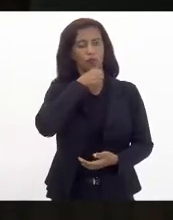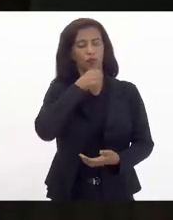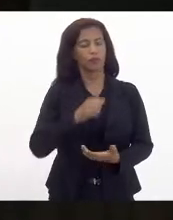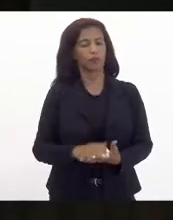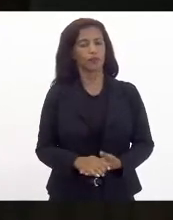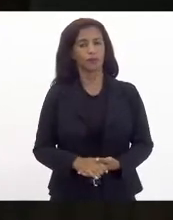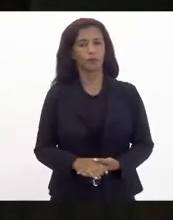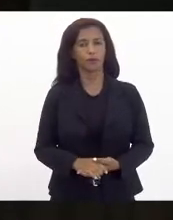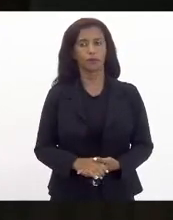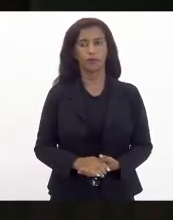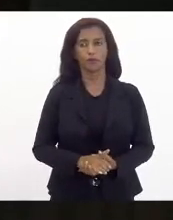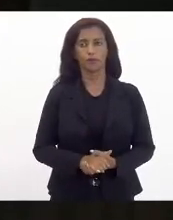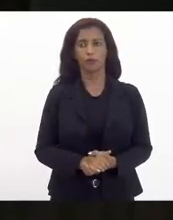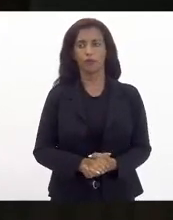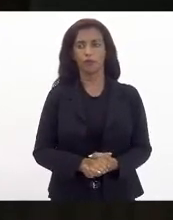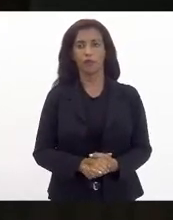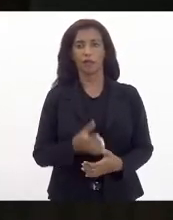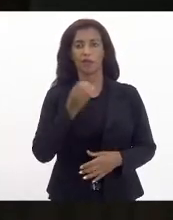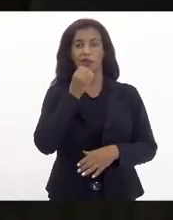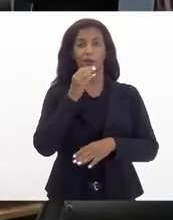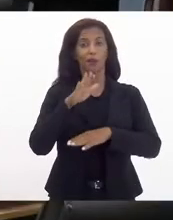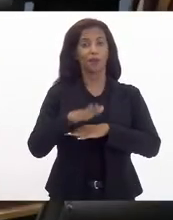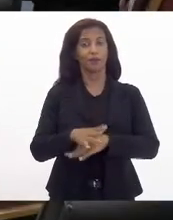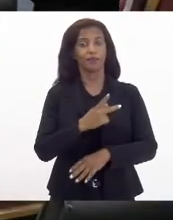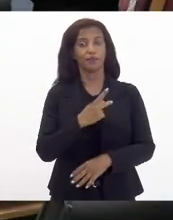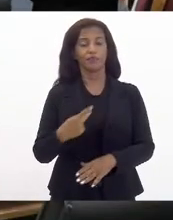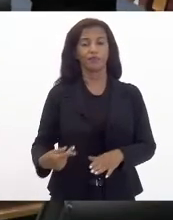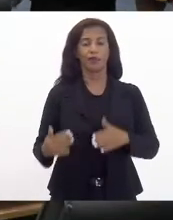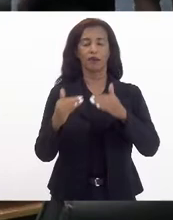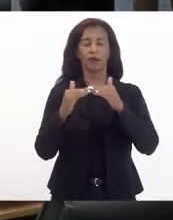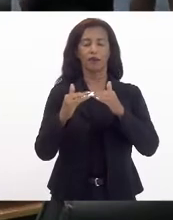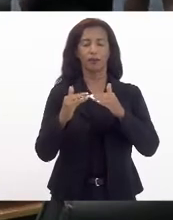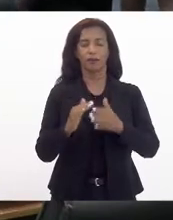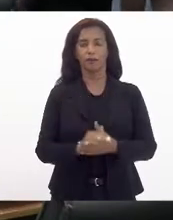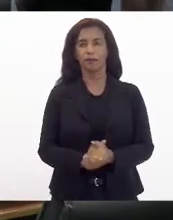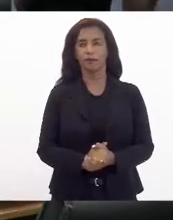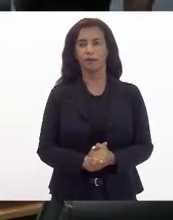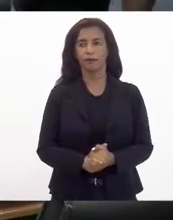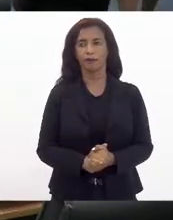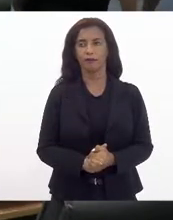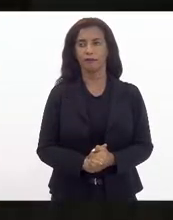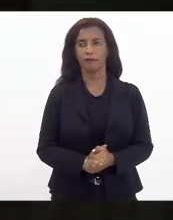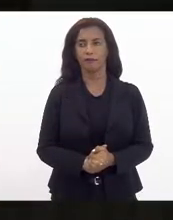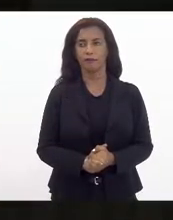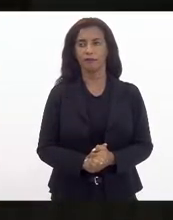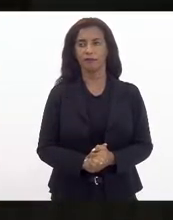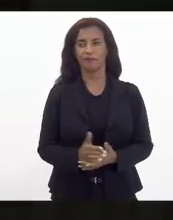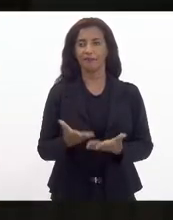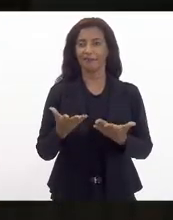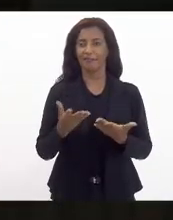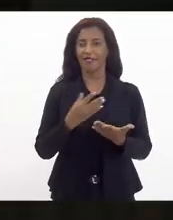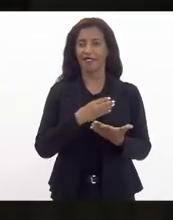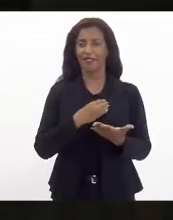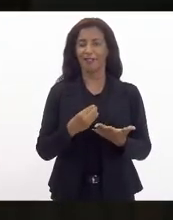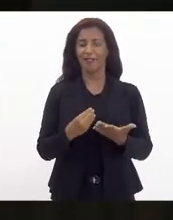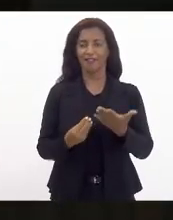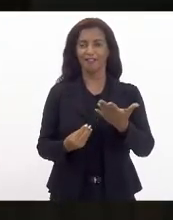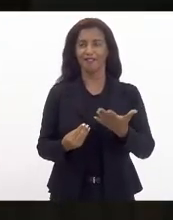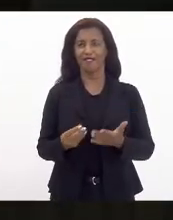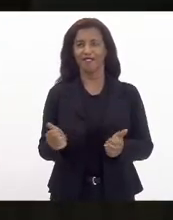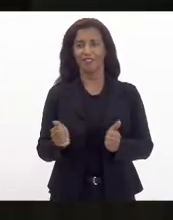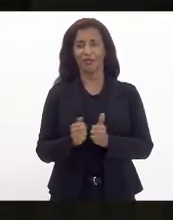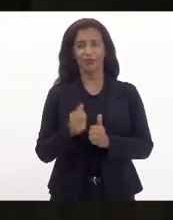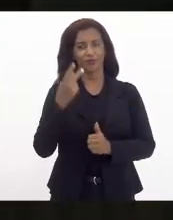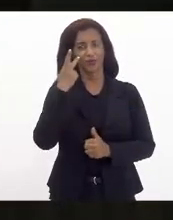idoso Olá boa tarde Presidente meu parecer favorável saudade e a filhinha que está hoje aqui no